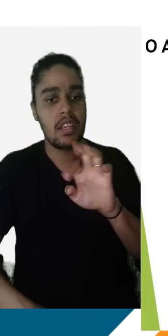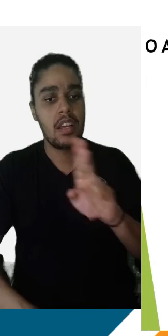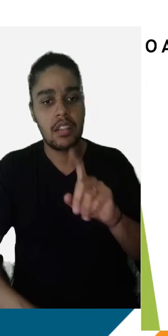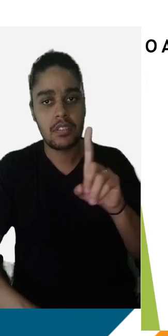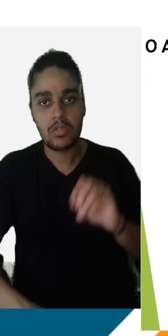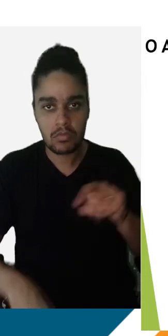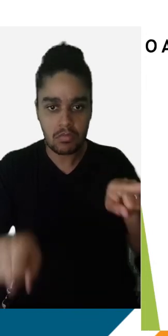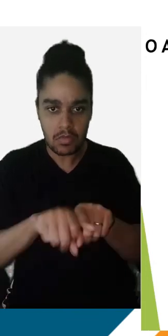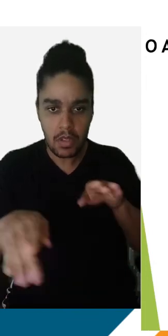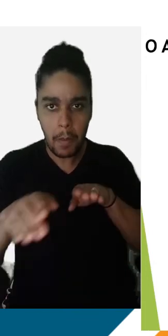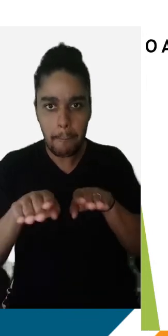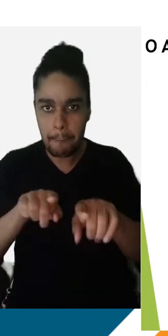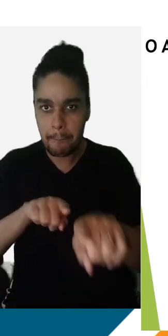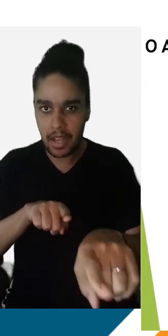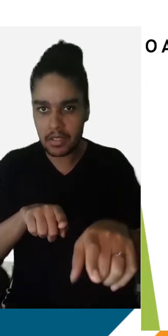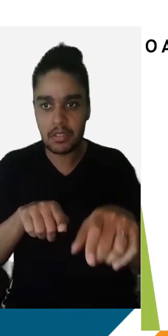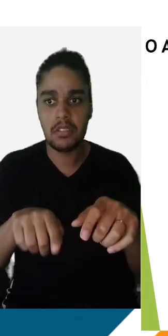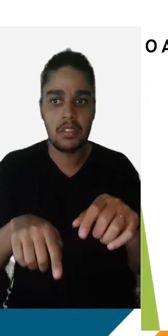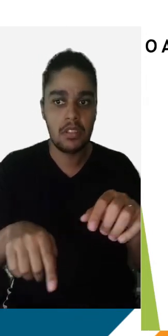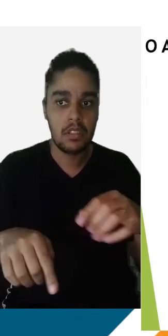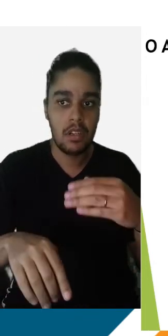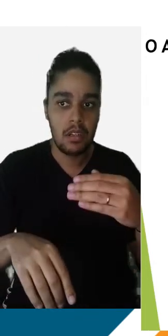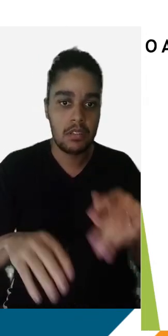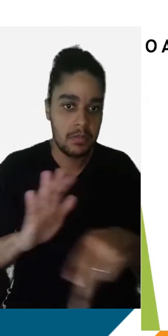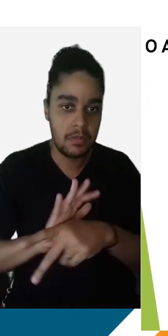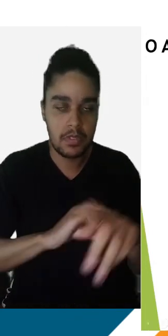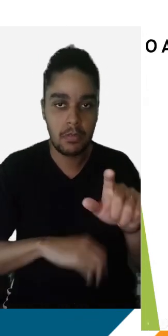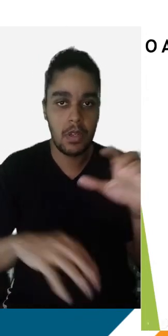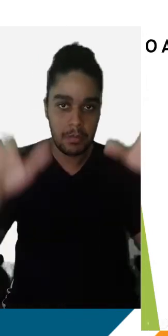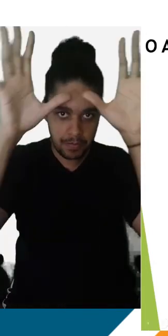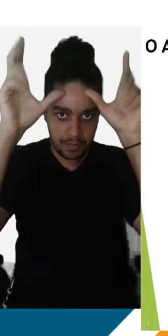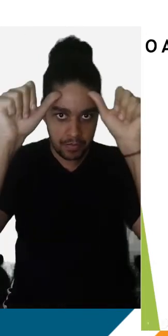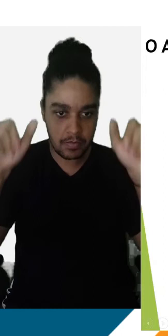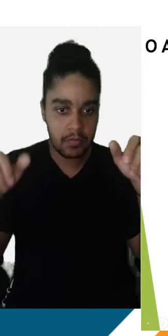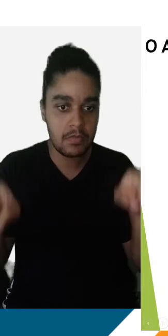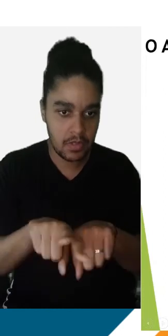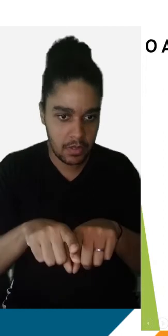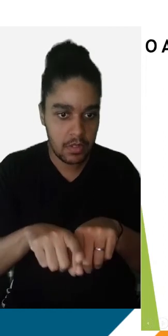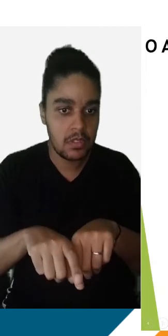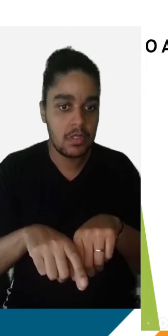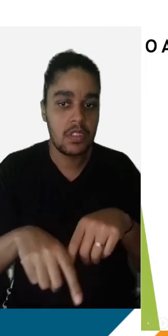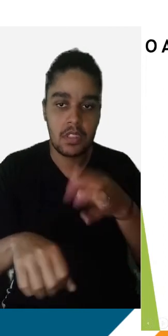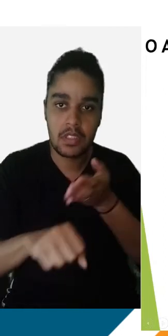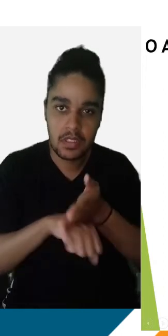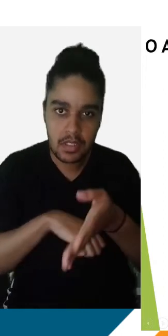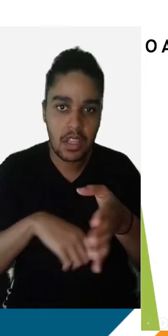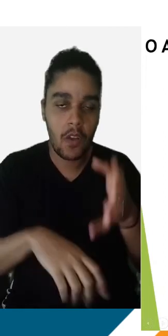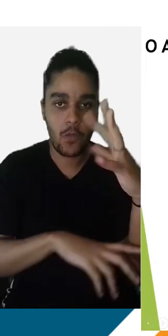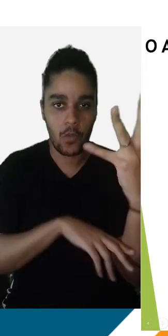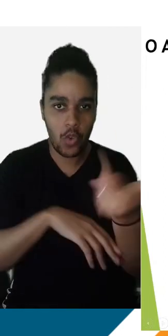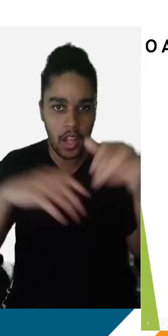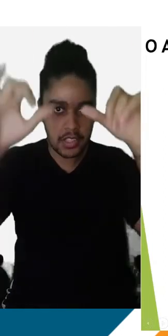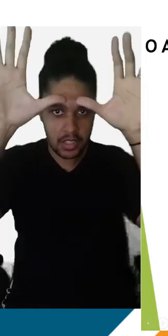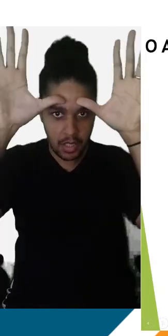e que vem avançando também para as tais franjas amazônicas, né? O arco do desmatamento, essa região aqui, ó, de entrada da